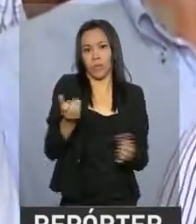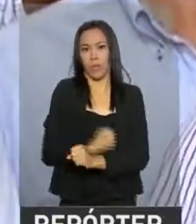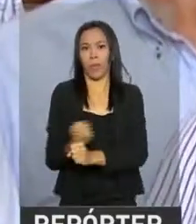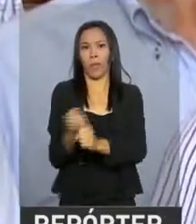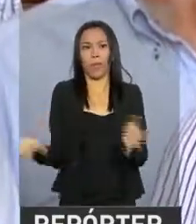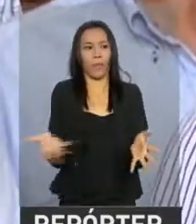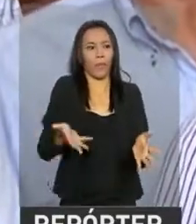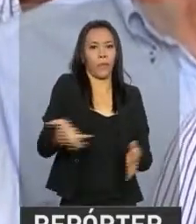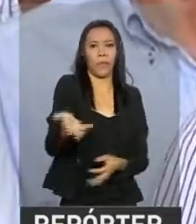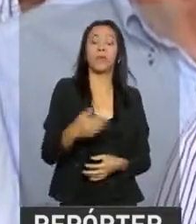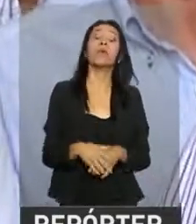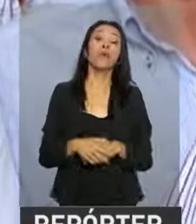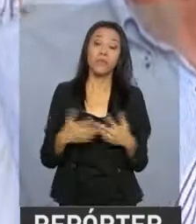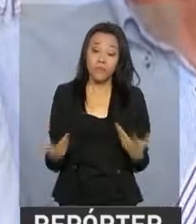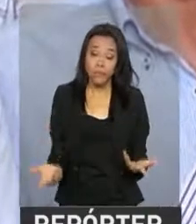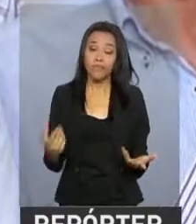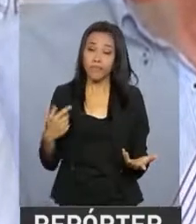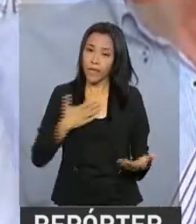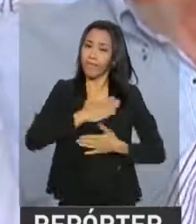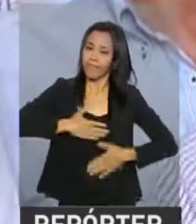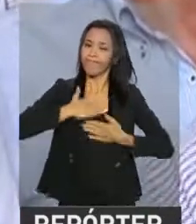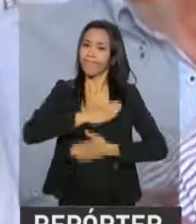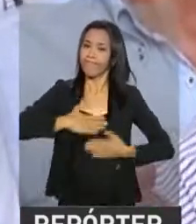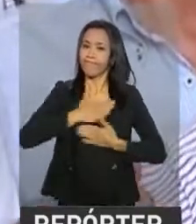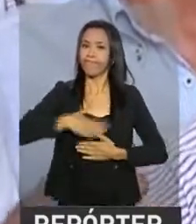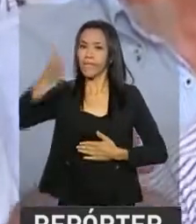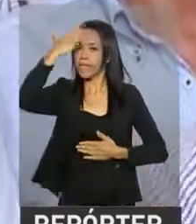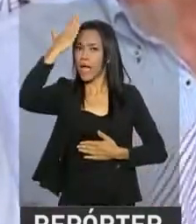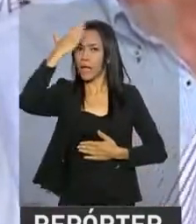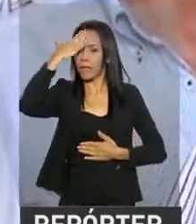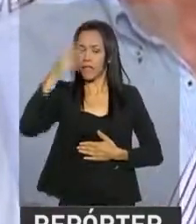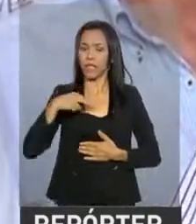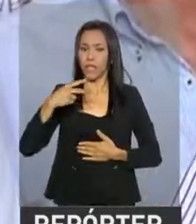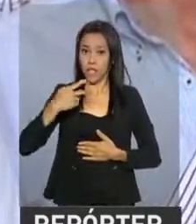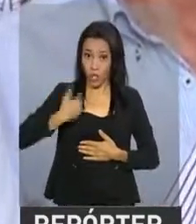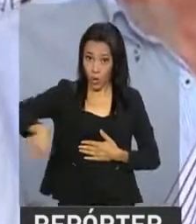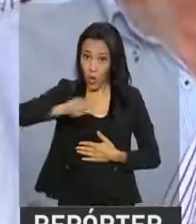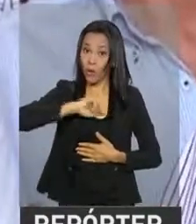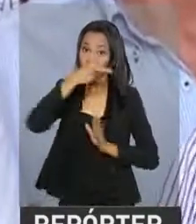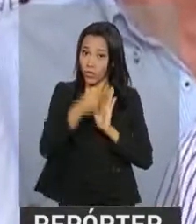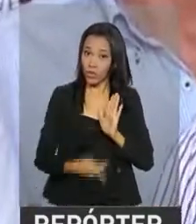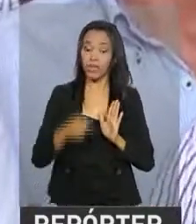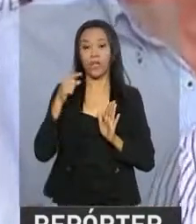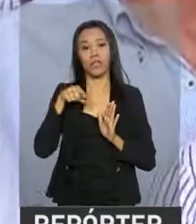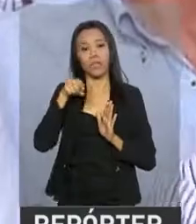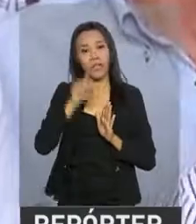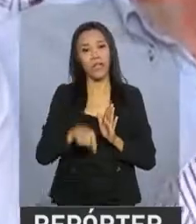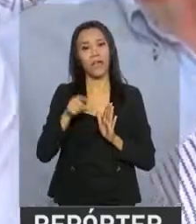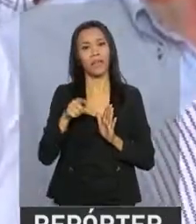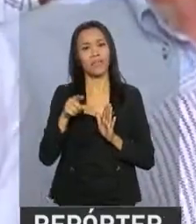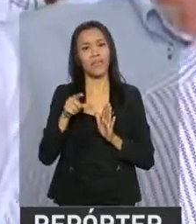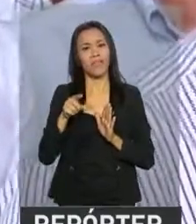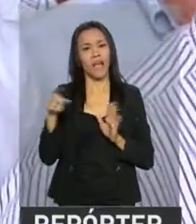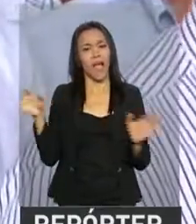só que é uma satisfação saber que nós um dos nossos projetos que o projeto de acabar ou tentar